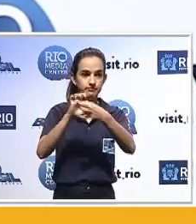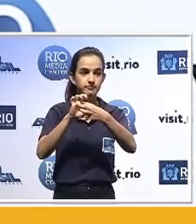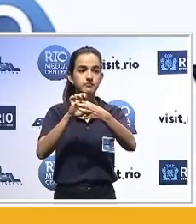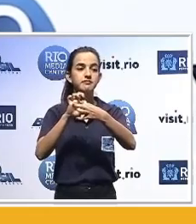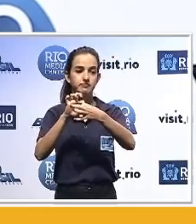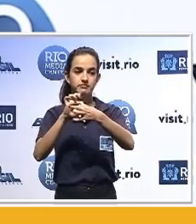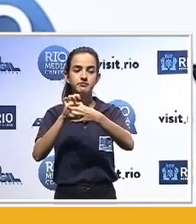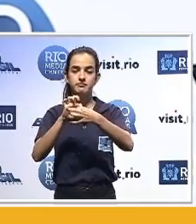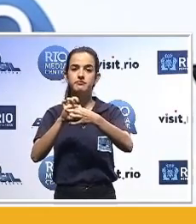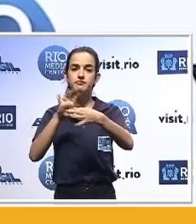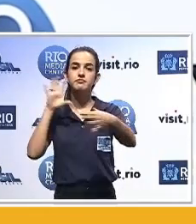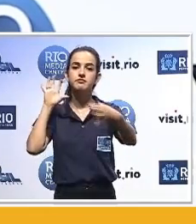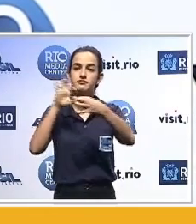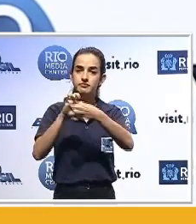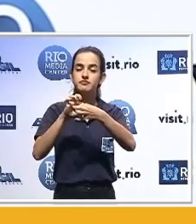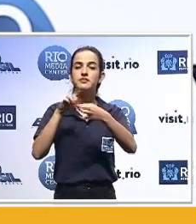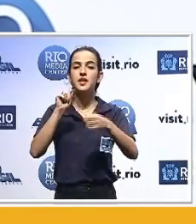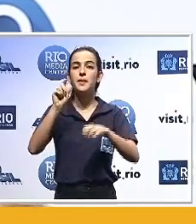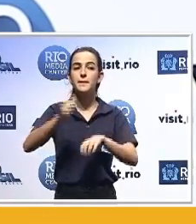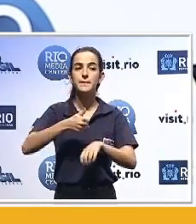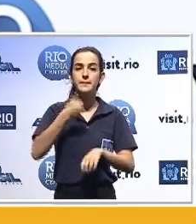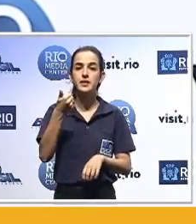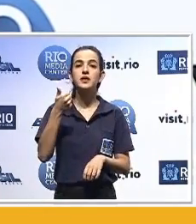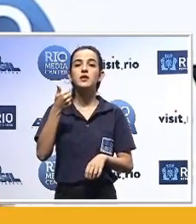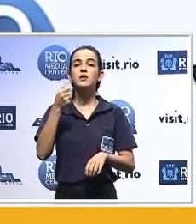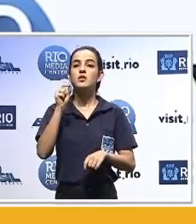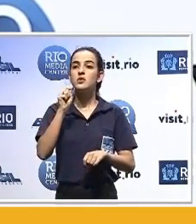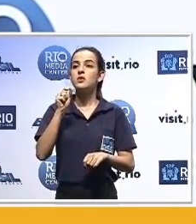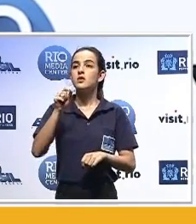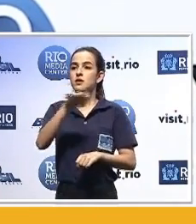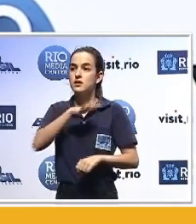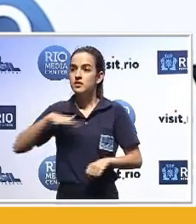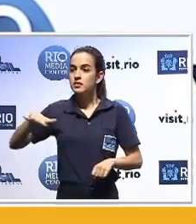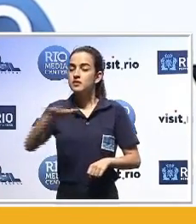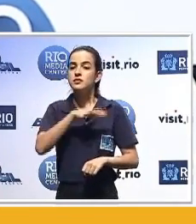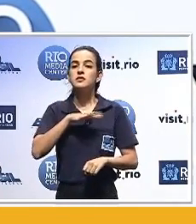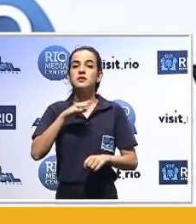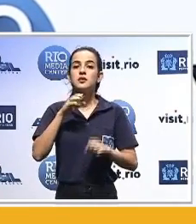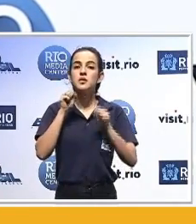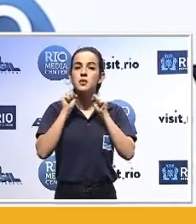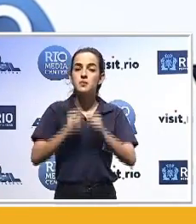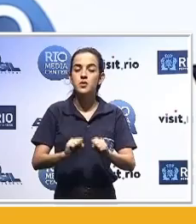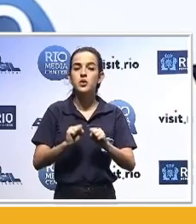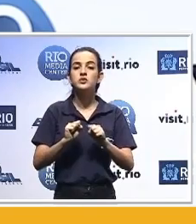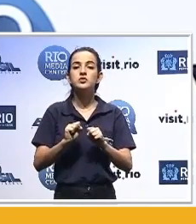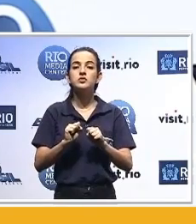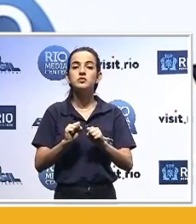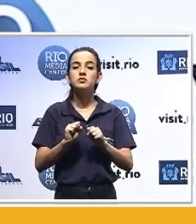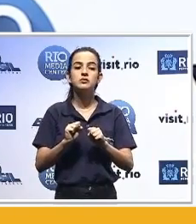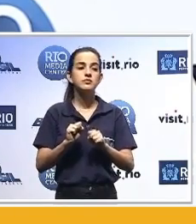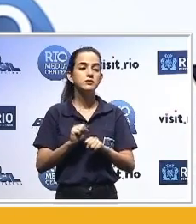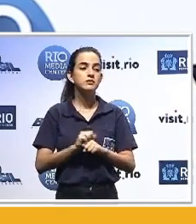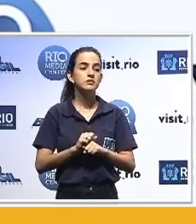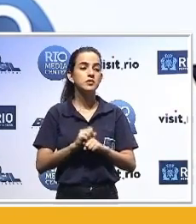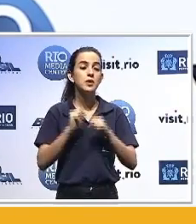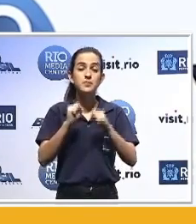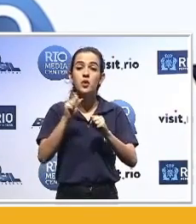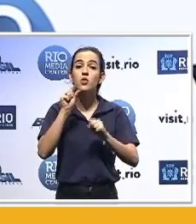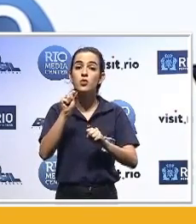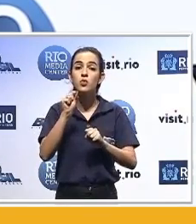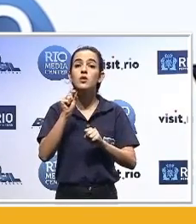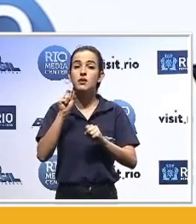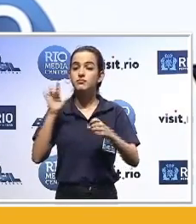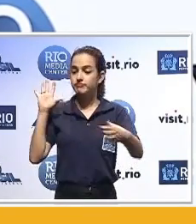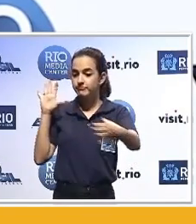que é politicamente certo fazer e do mercado. O mercado pode, Celso, compatibilizar as